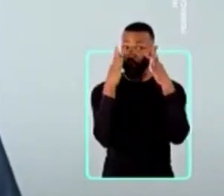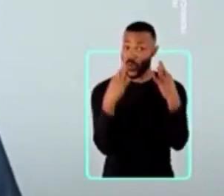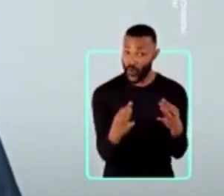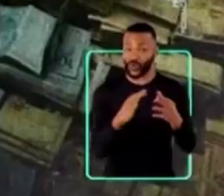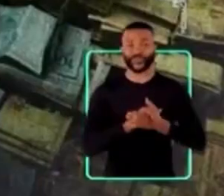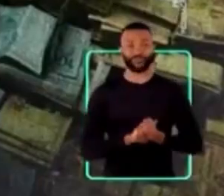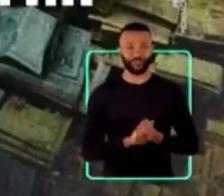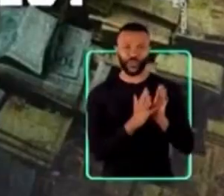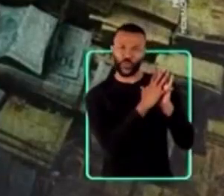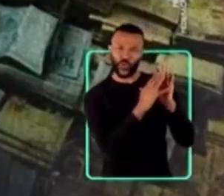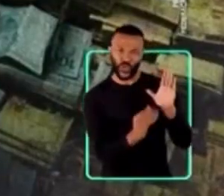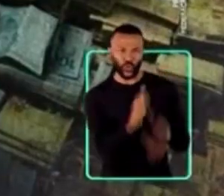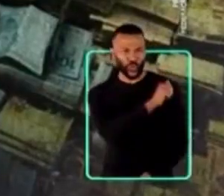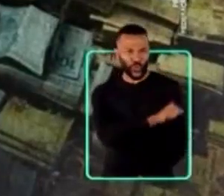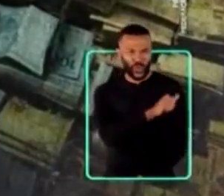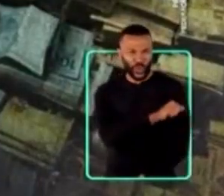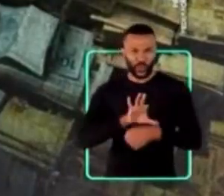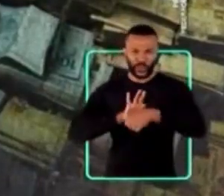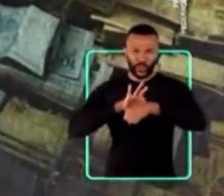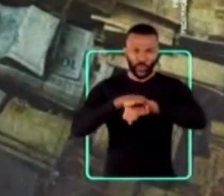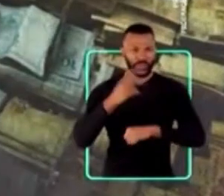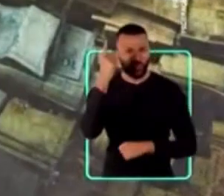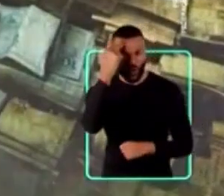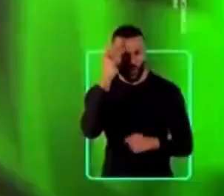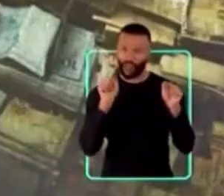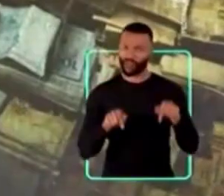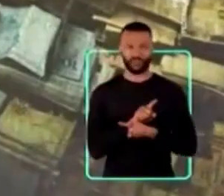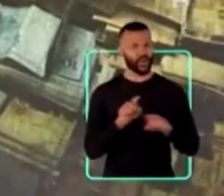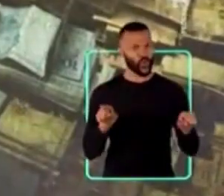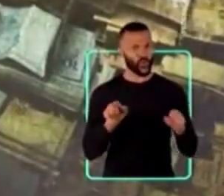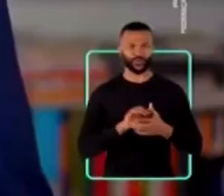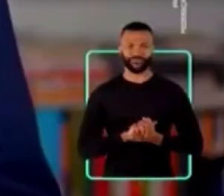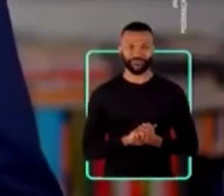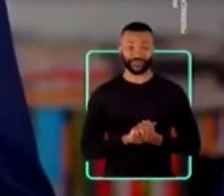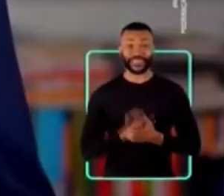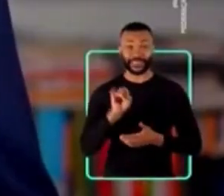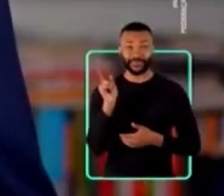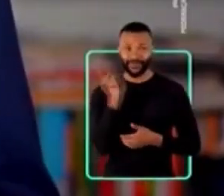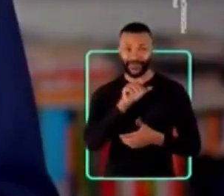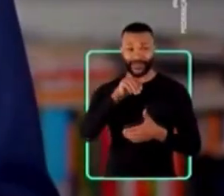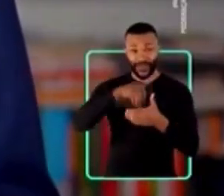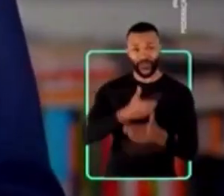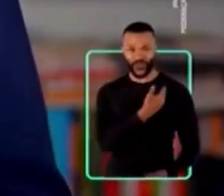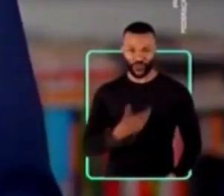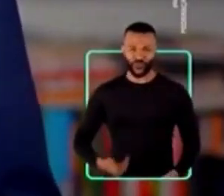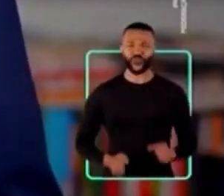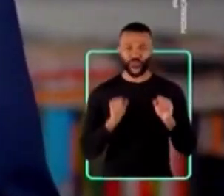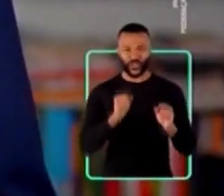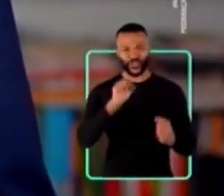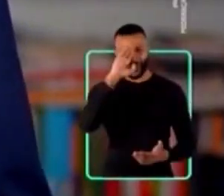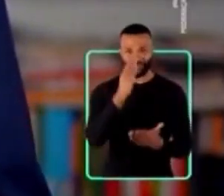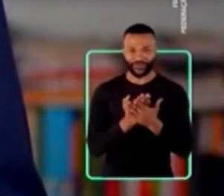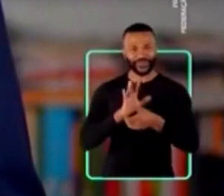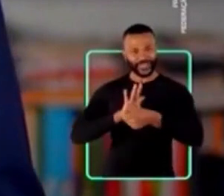fique de olho. Modelo carioca na segurança de São Paulo? Aqui não. Eleito governador, você pode ter certeza.